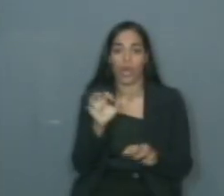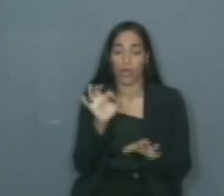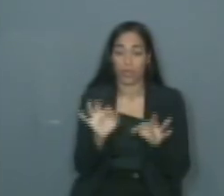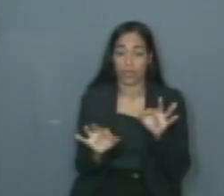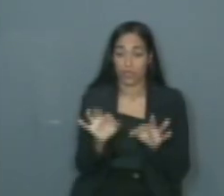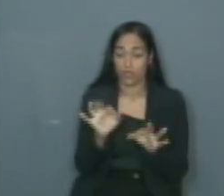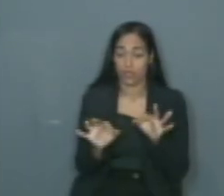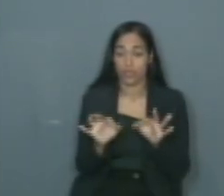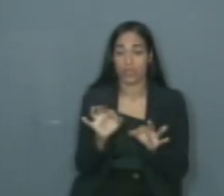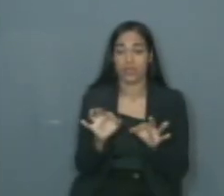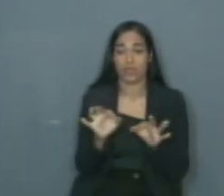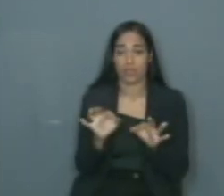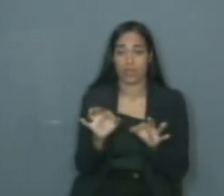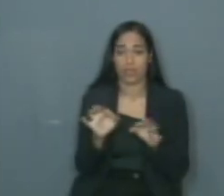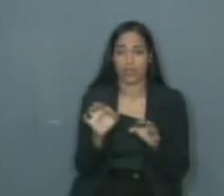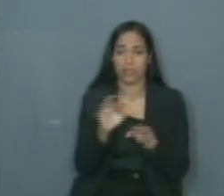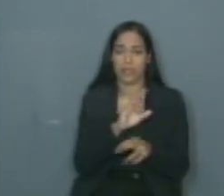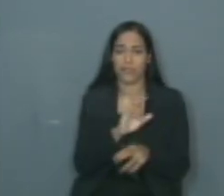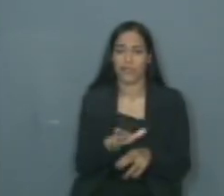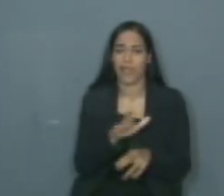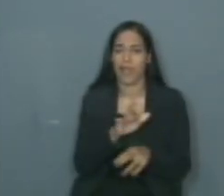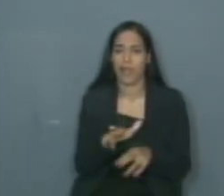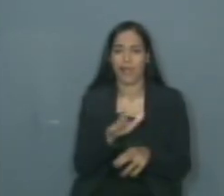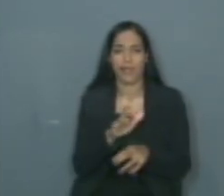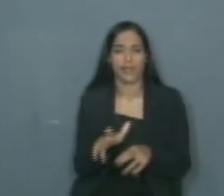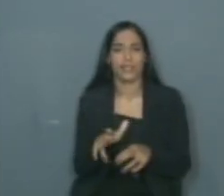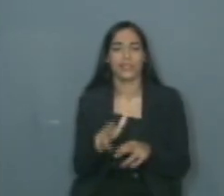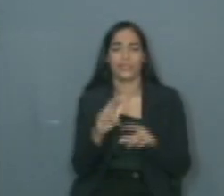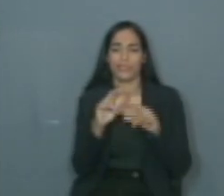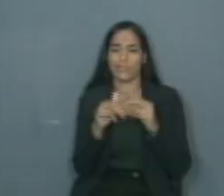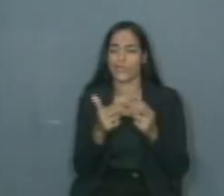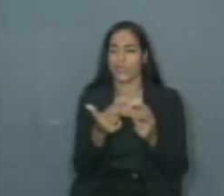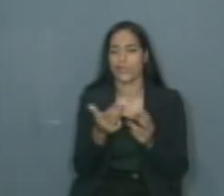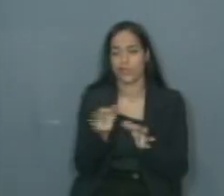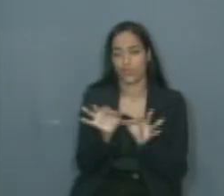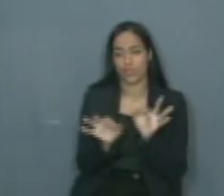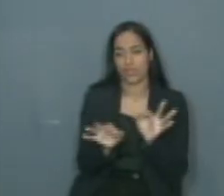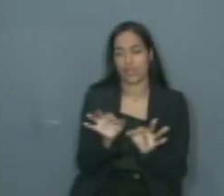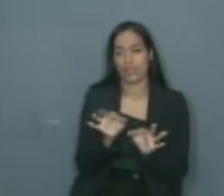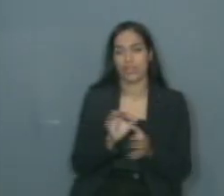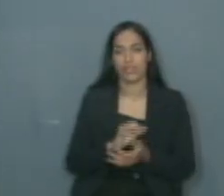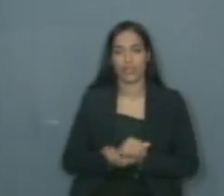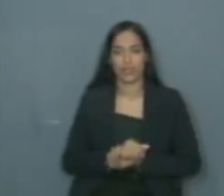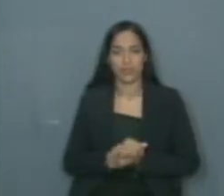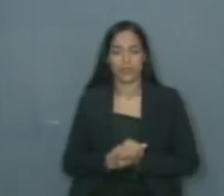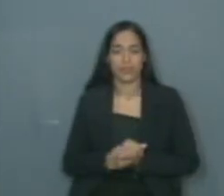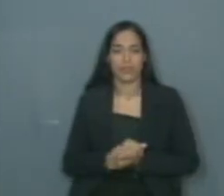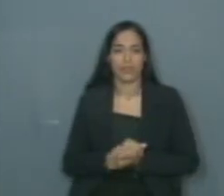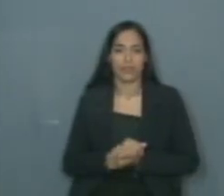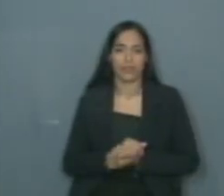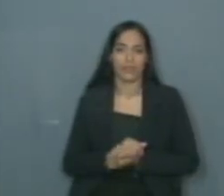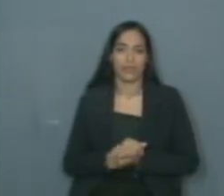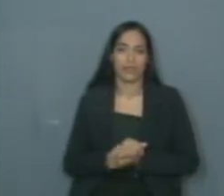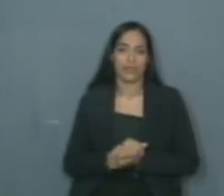júri, por várias manobras judiciais, e assim